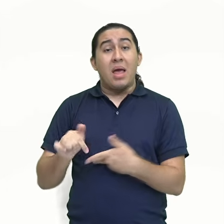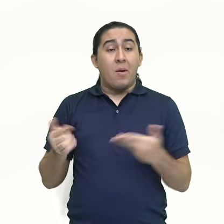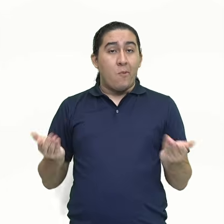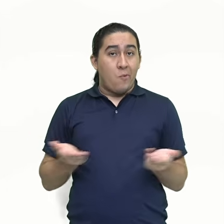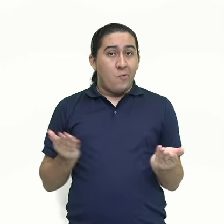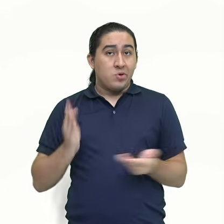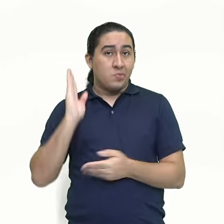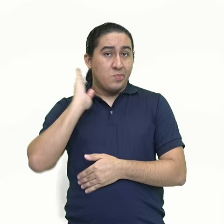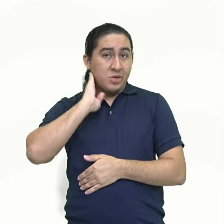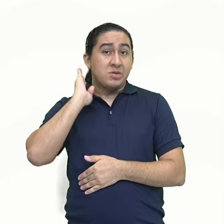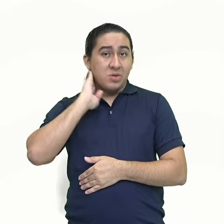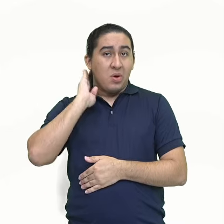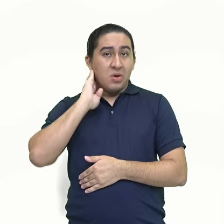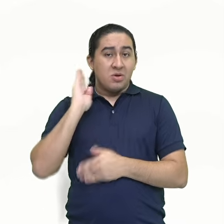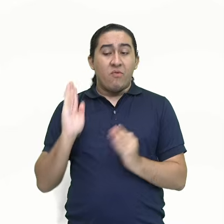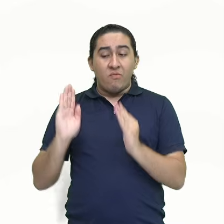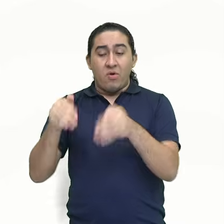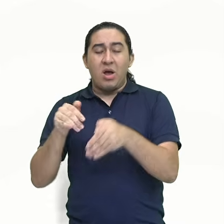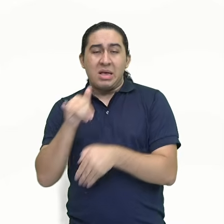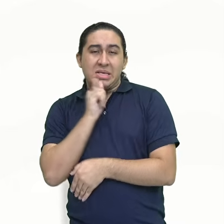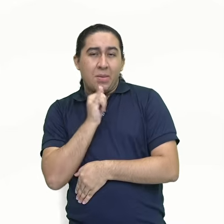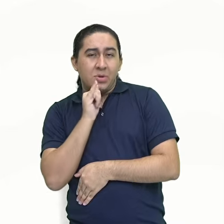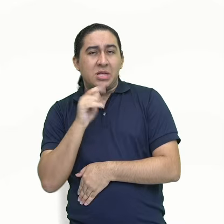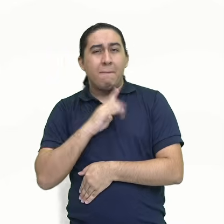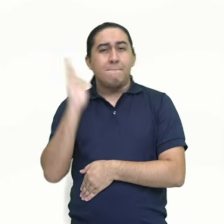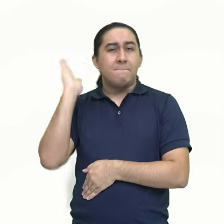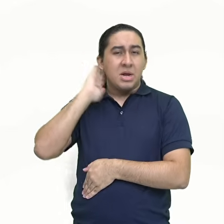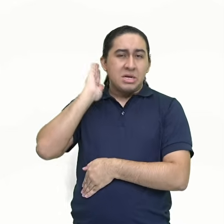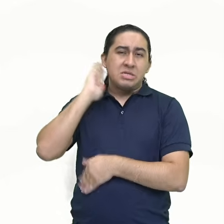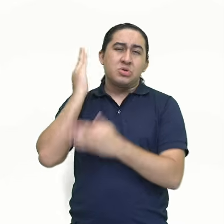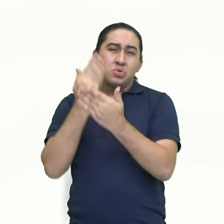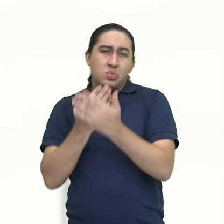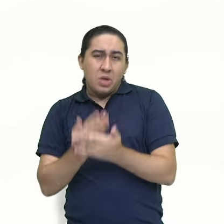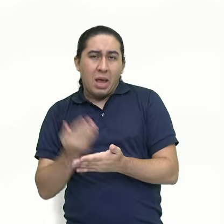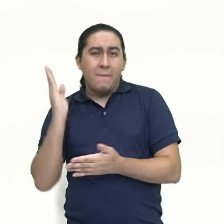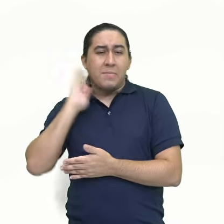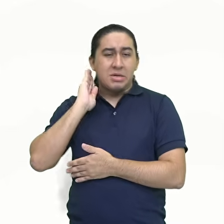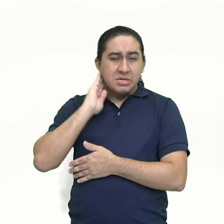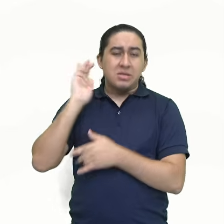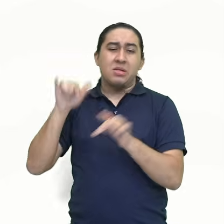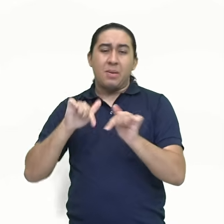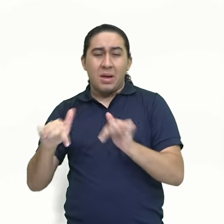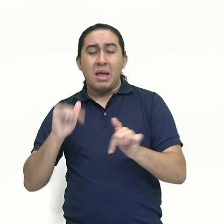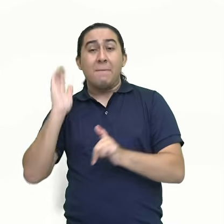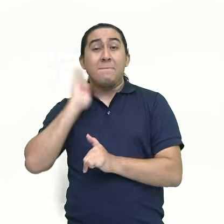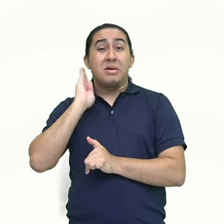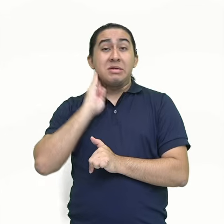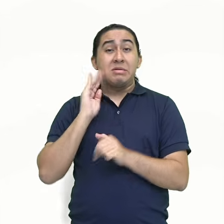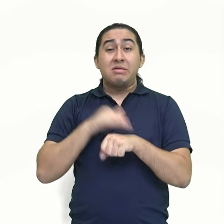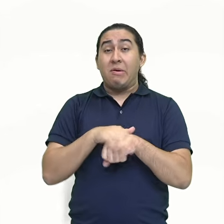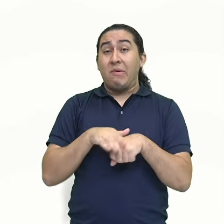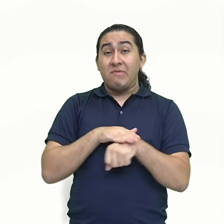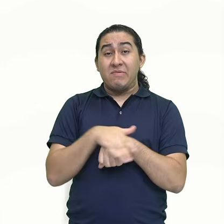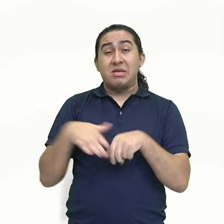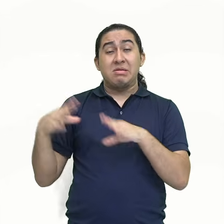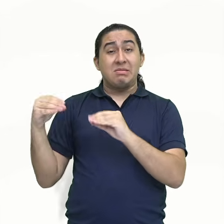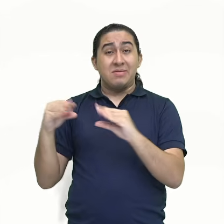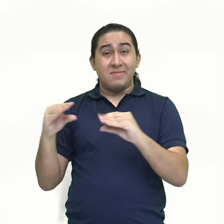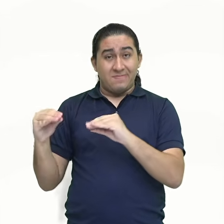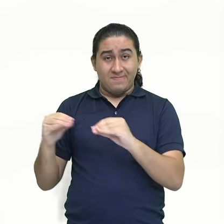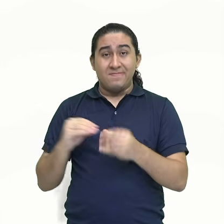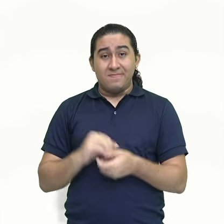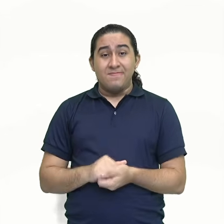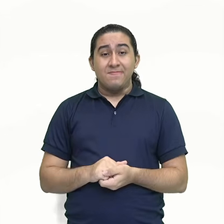hoje, né? Que tem preguiça de estudar, que tem preguiça de trabalhar, que tem preguiça até de conversar com as pessoas,